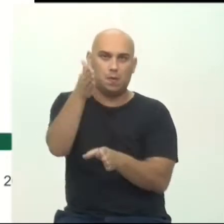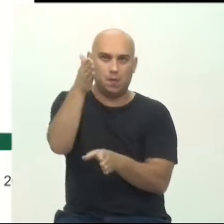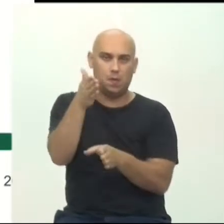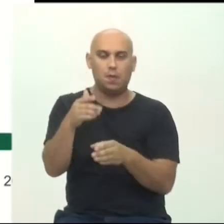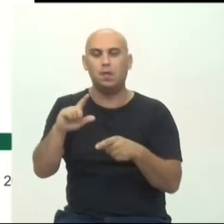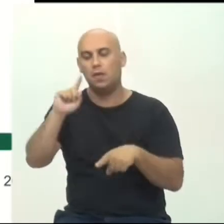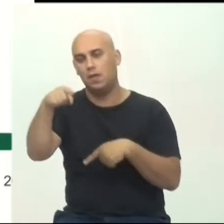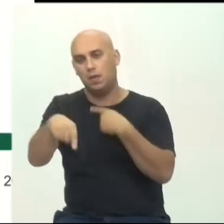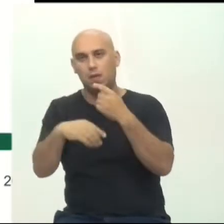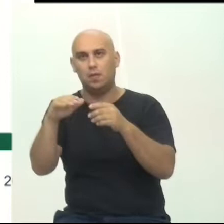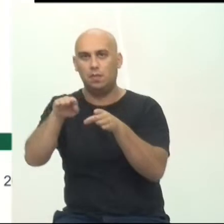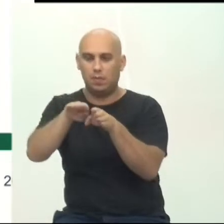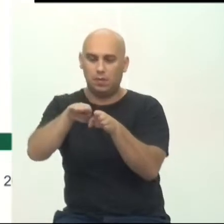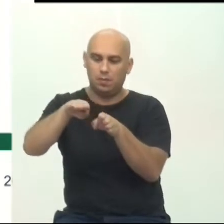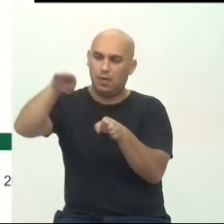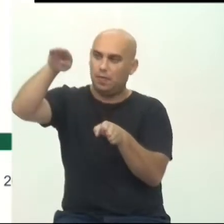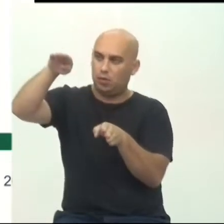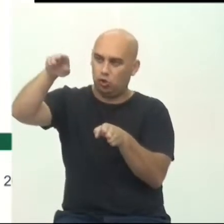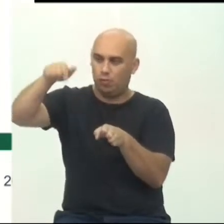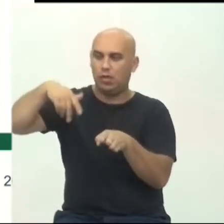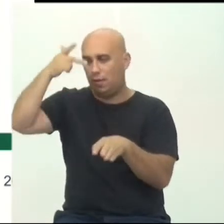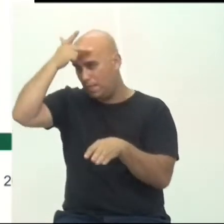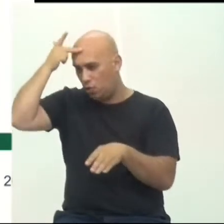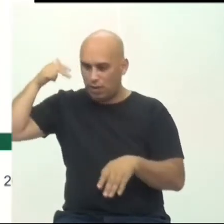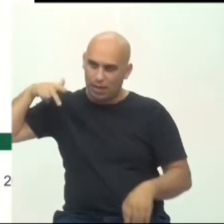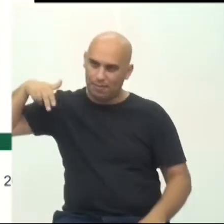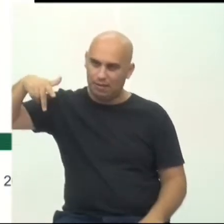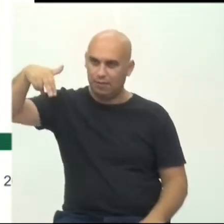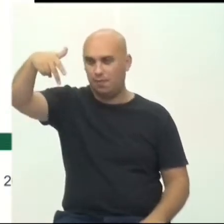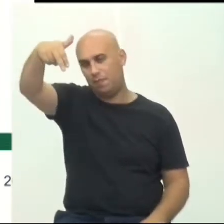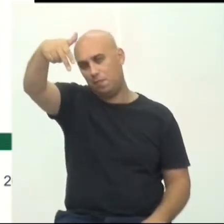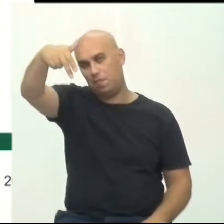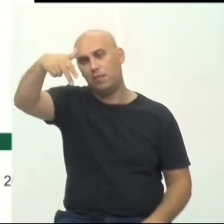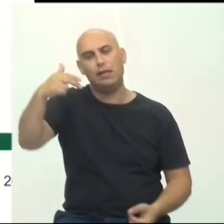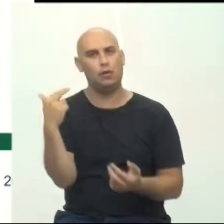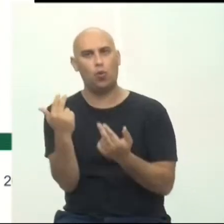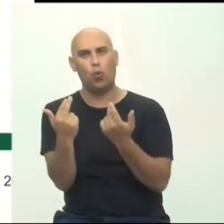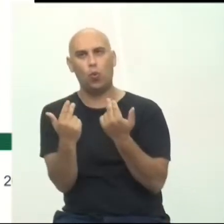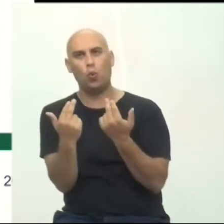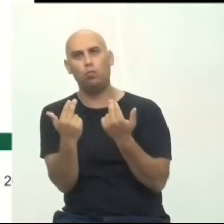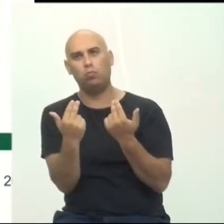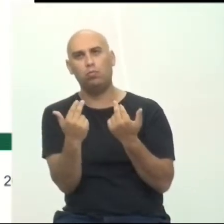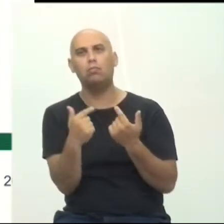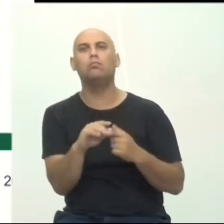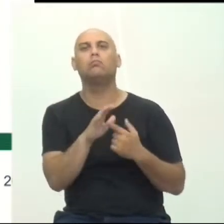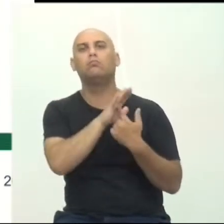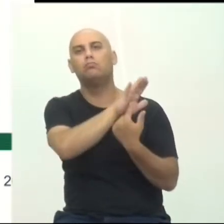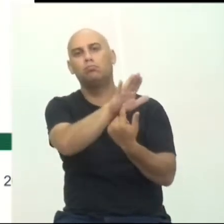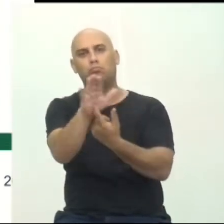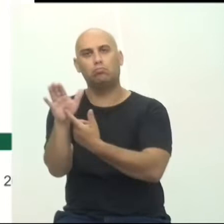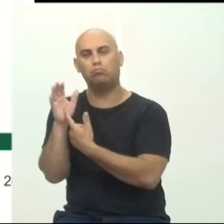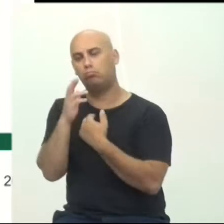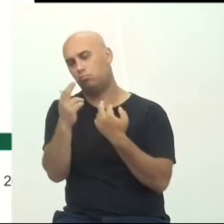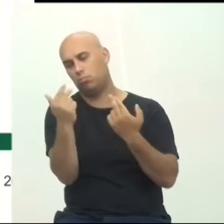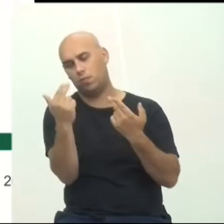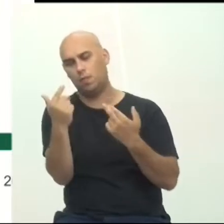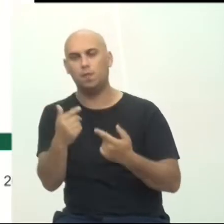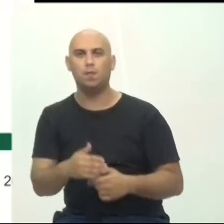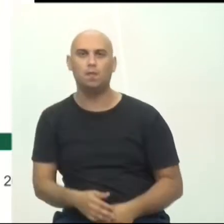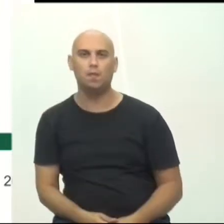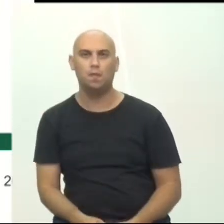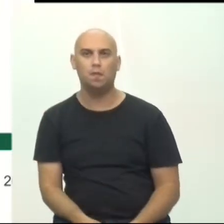parte superior o passeio. Da mesma forma, essas imagens representam...